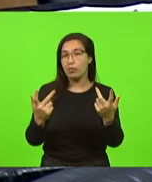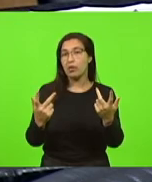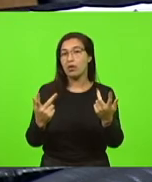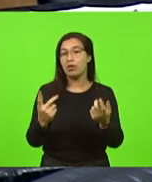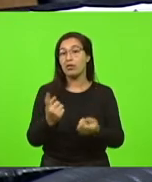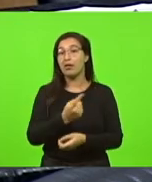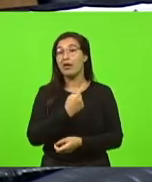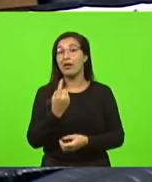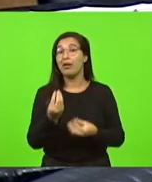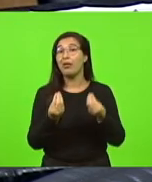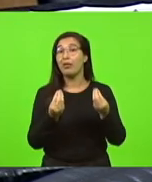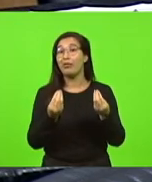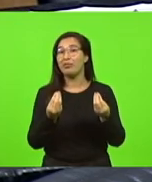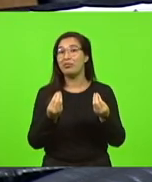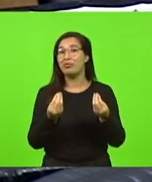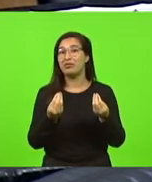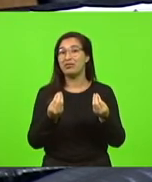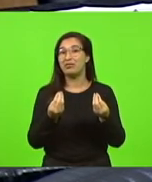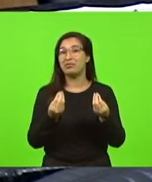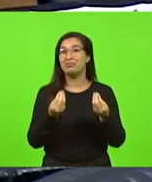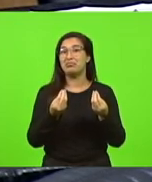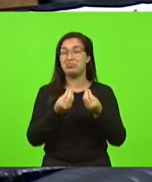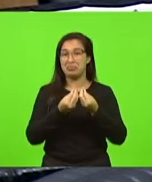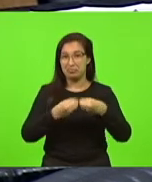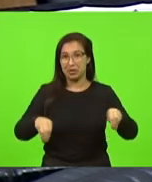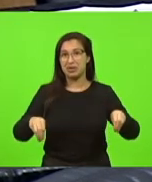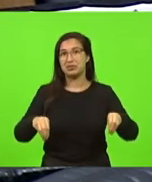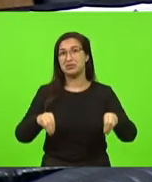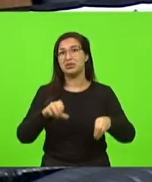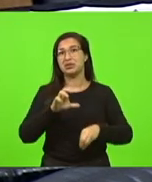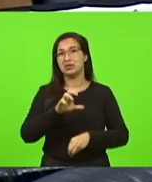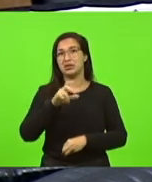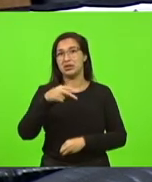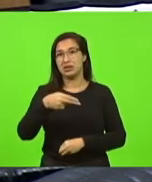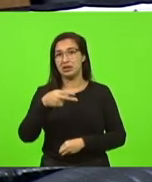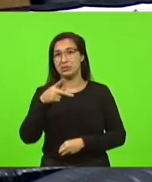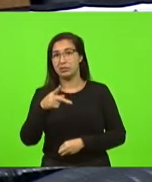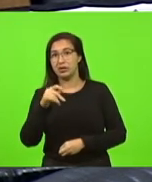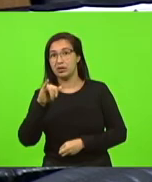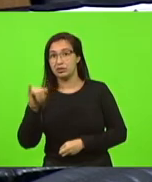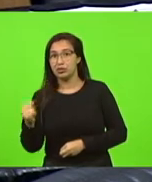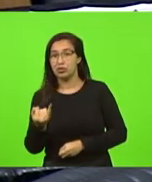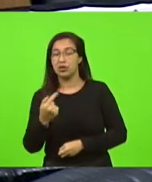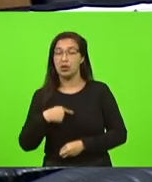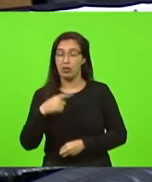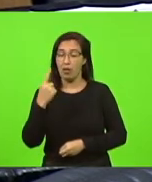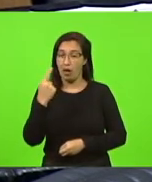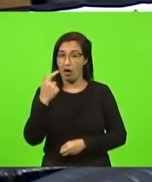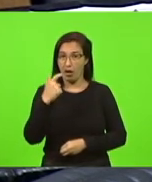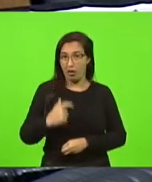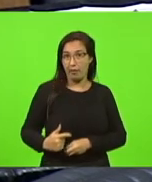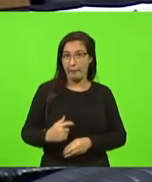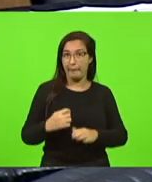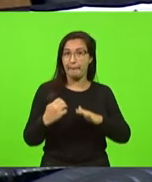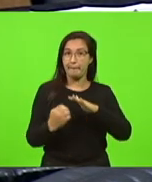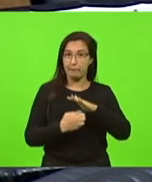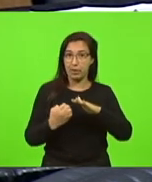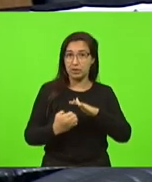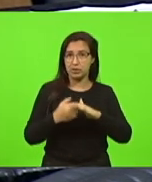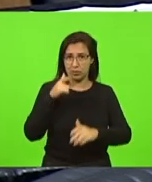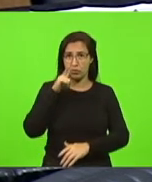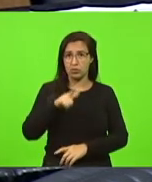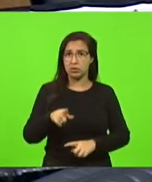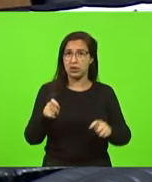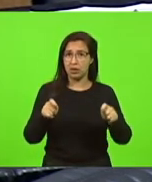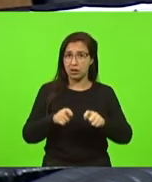rifado o nosso Estado, rifado o nosso CNPJ, que se hoje eu disse que eu sou empresário, eu vou conseguir viver nesse